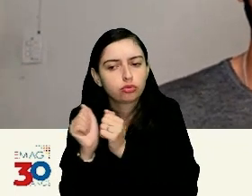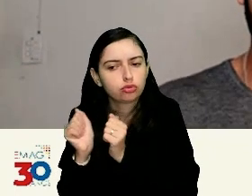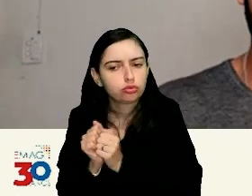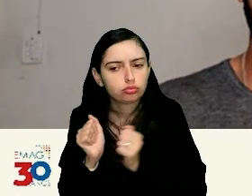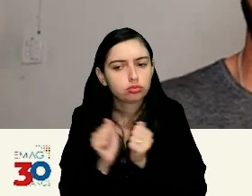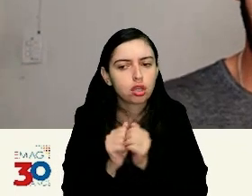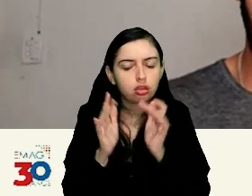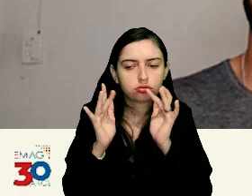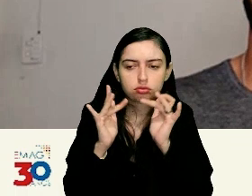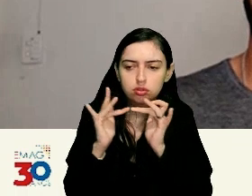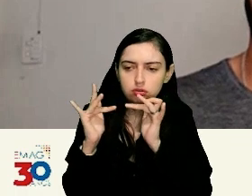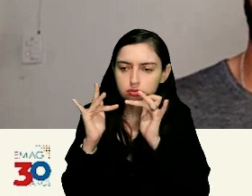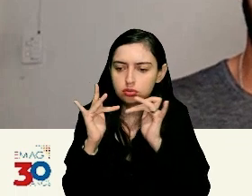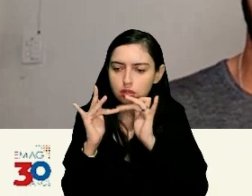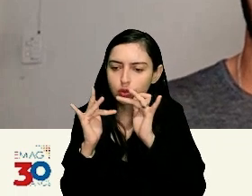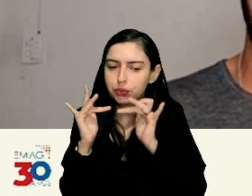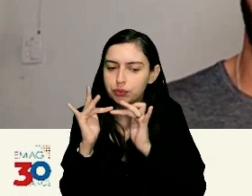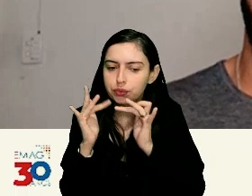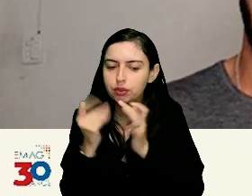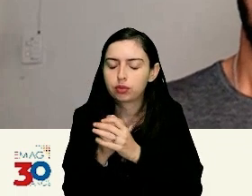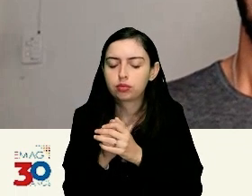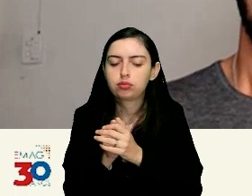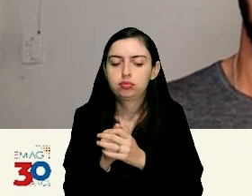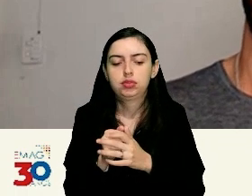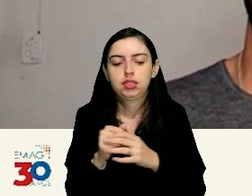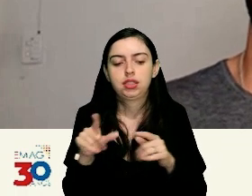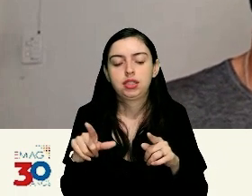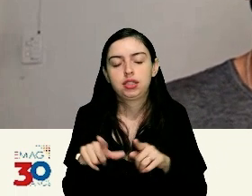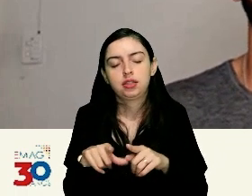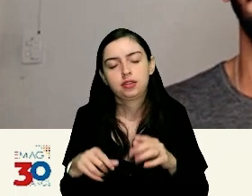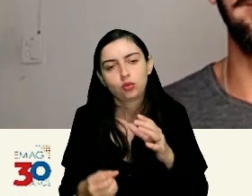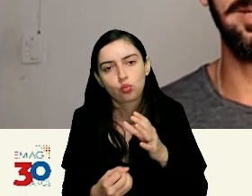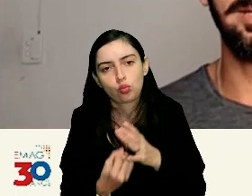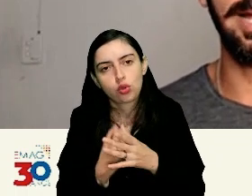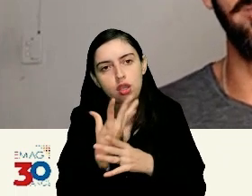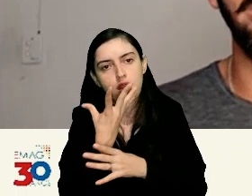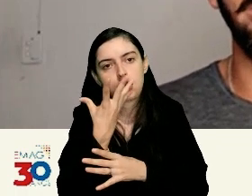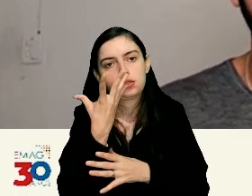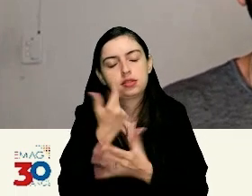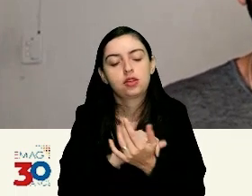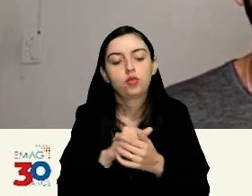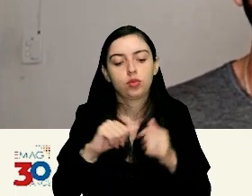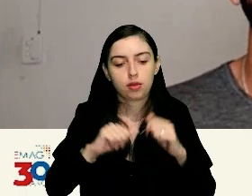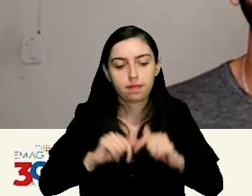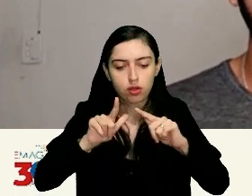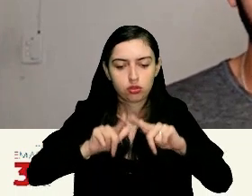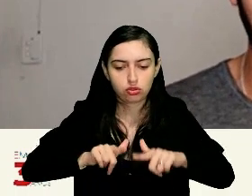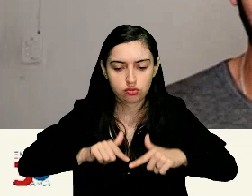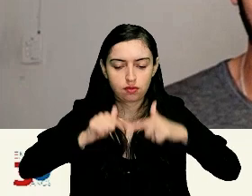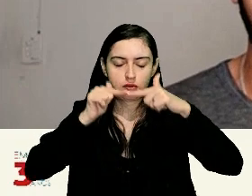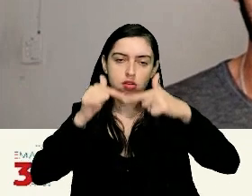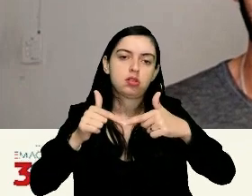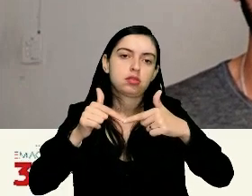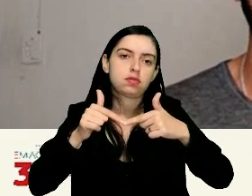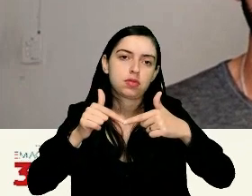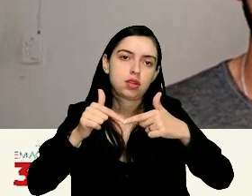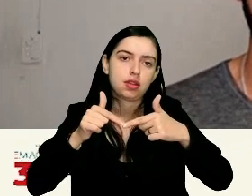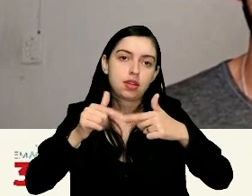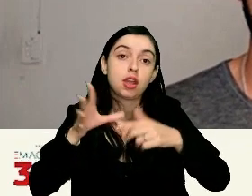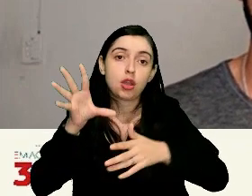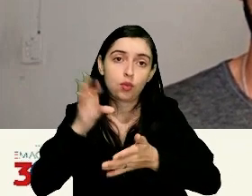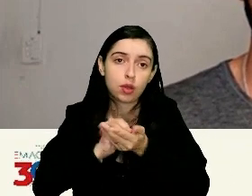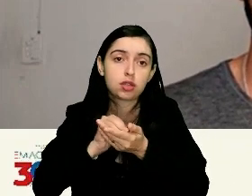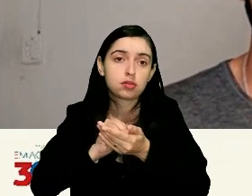Então, esse vínculo, ele também é uma construção e que ele pode ser potencializado à medida que eu também me aproprio das minhas